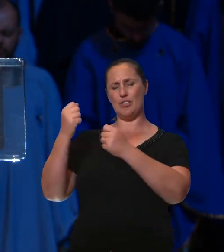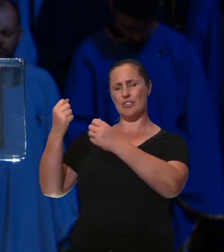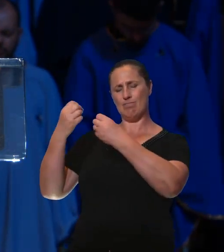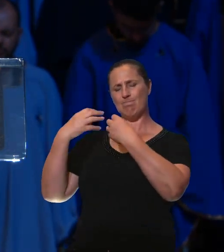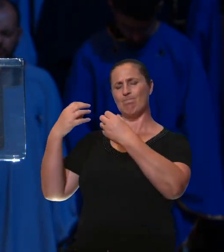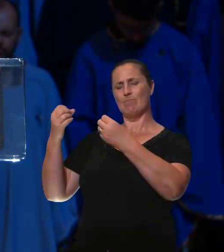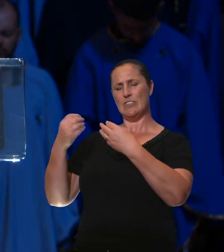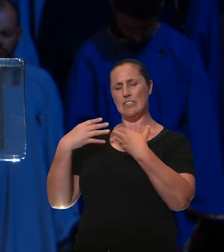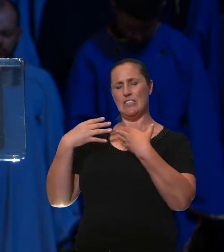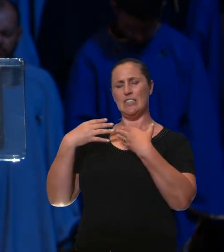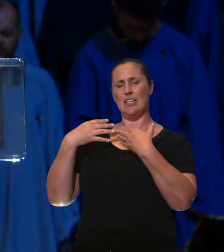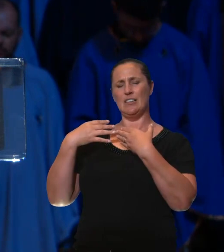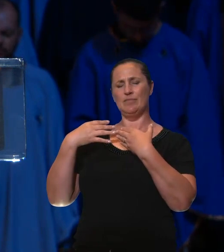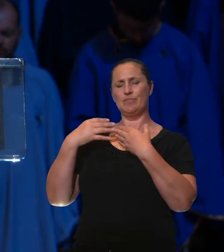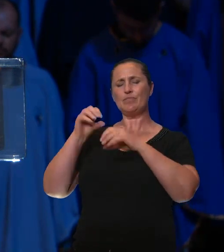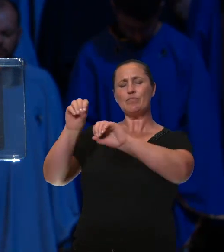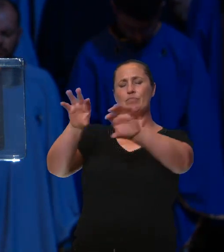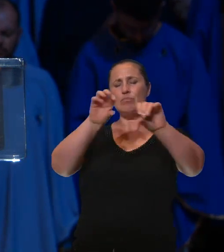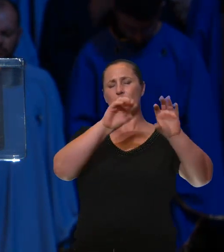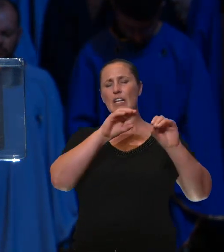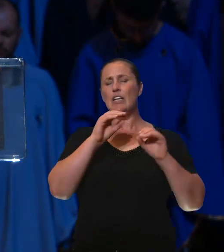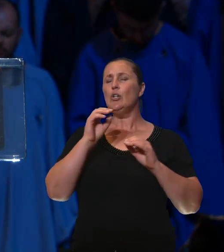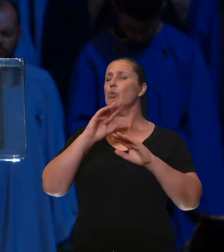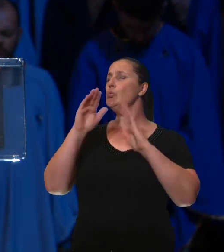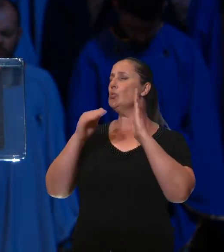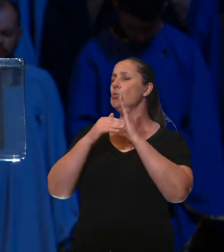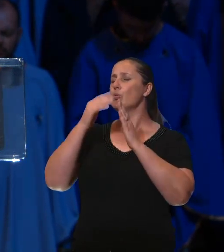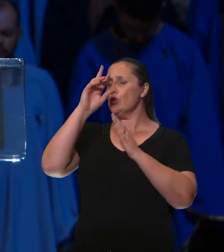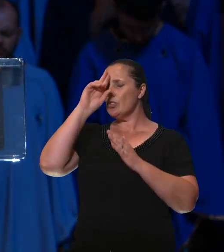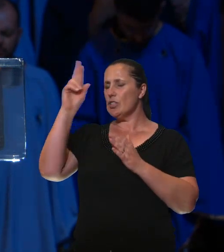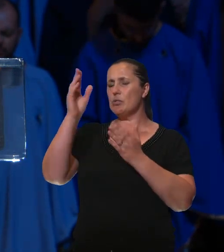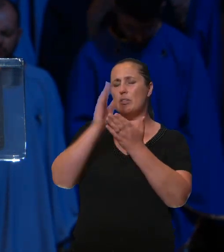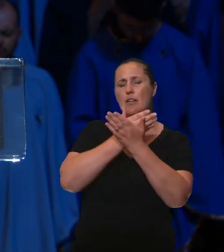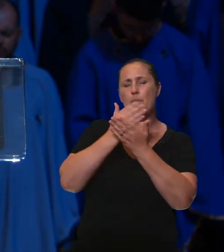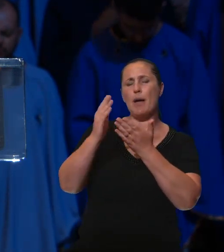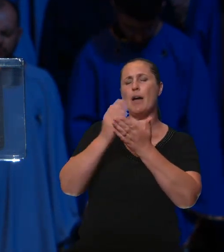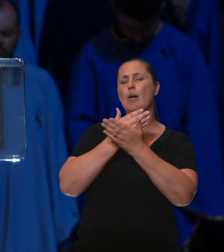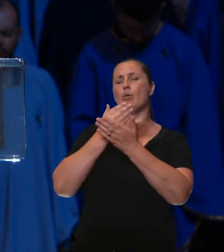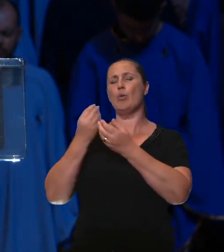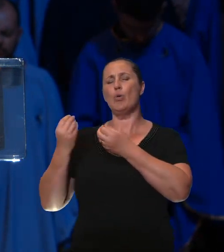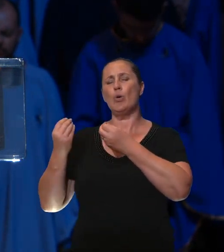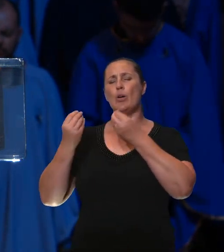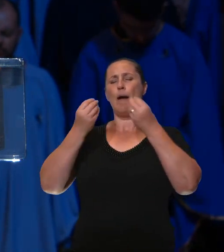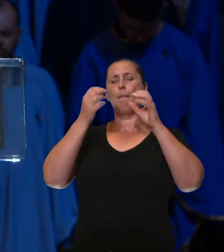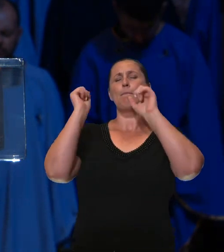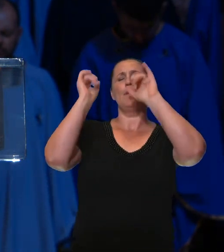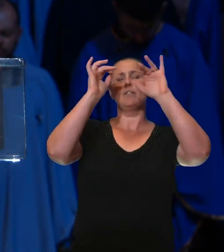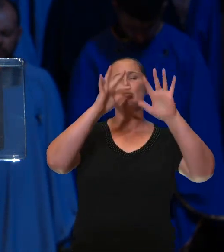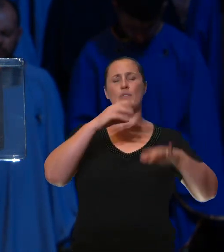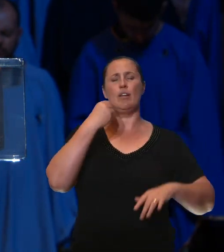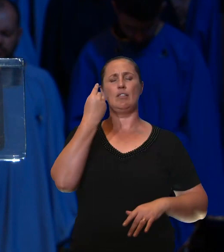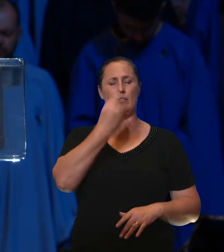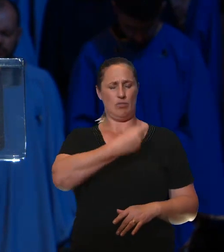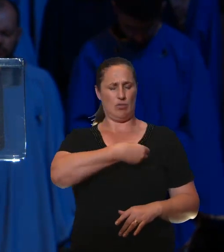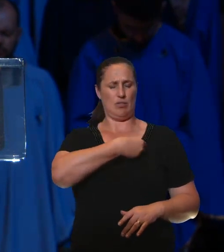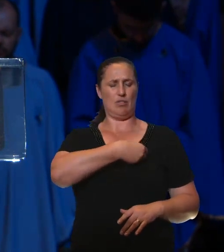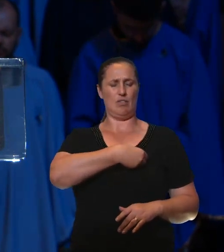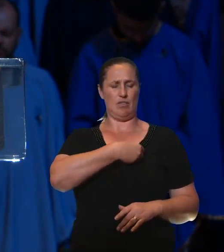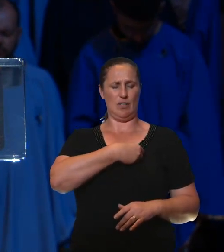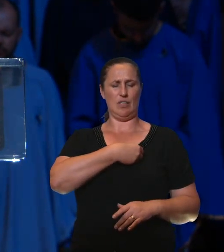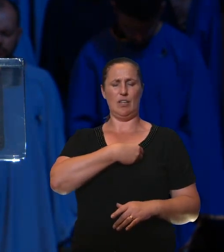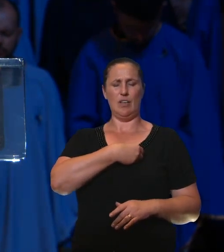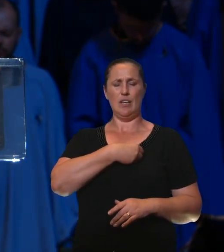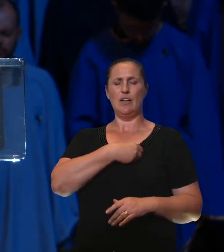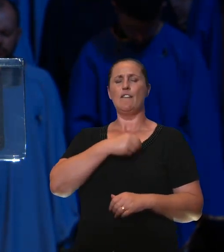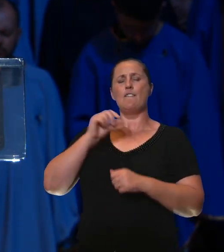Que tudo aquilo que o Senhor separou, consagrou, preparou para abençoar as nossas vidas,